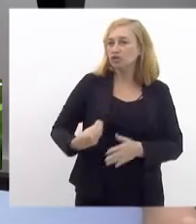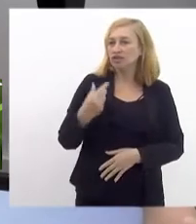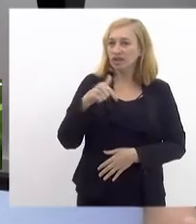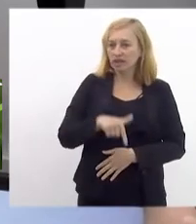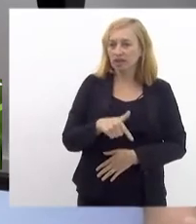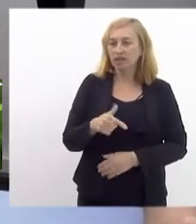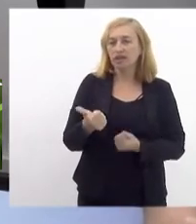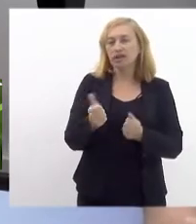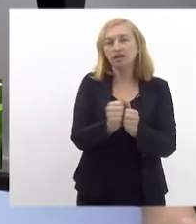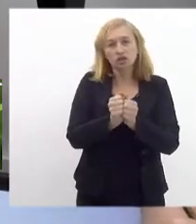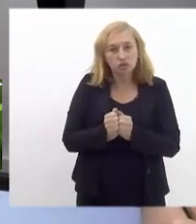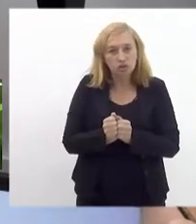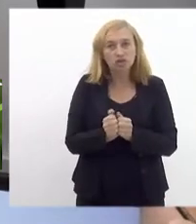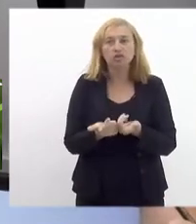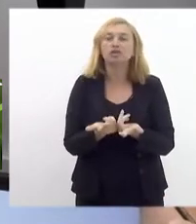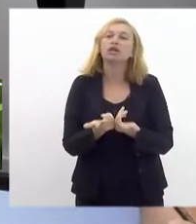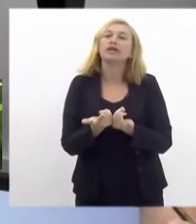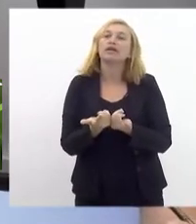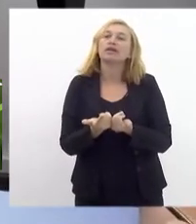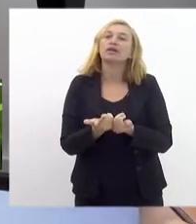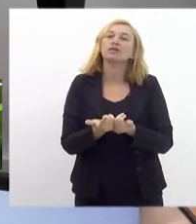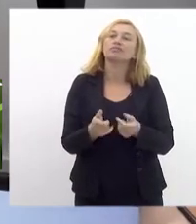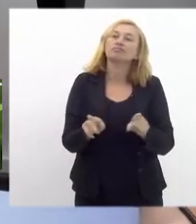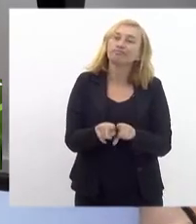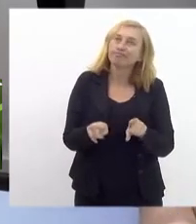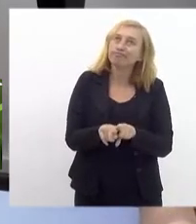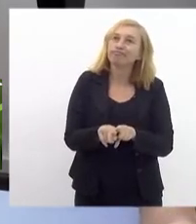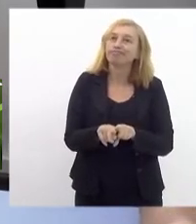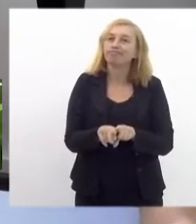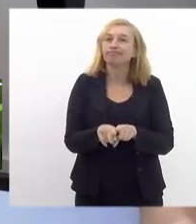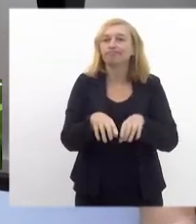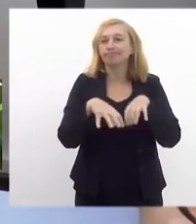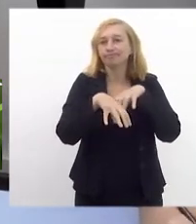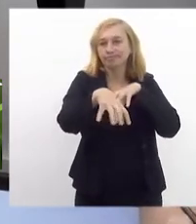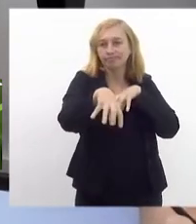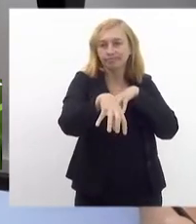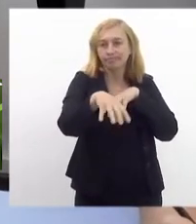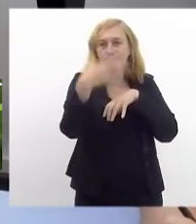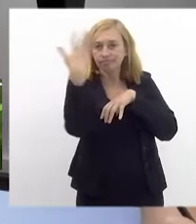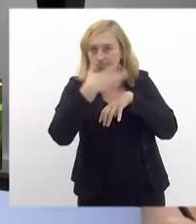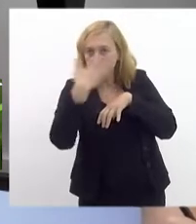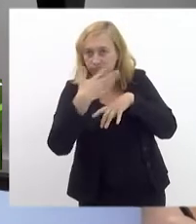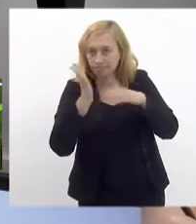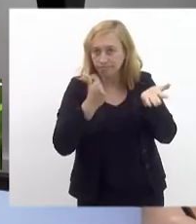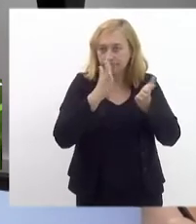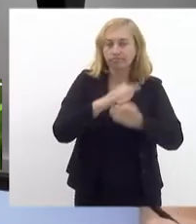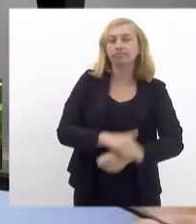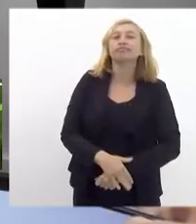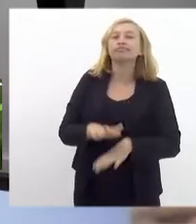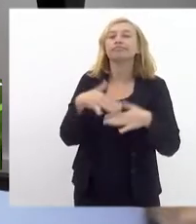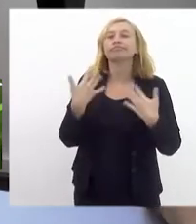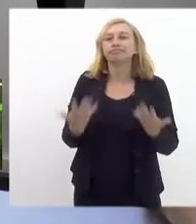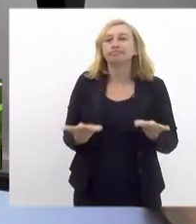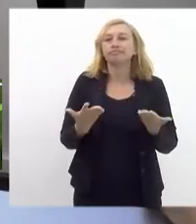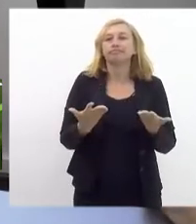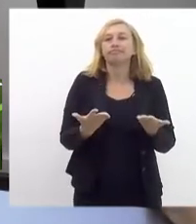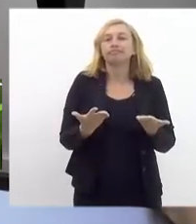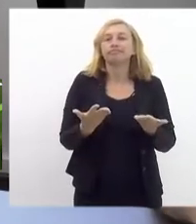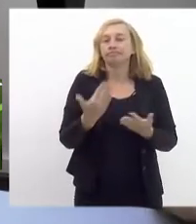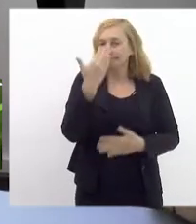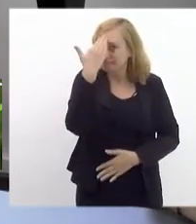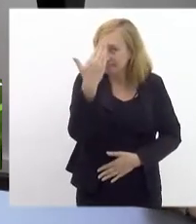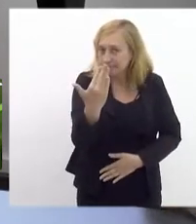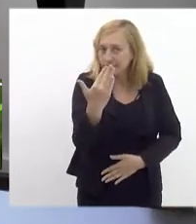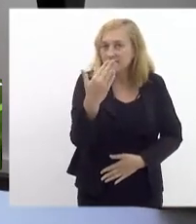nos ajudando aí, todos aqueles que estão aí também pela internet, que eu não estou visualizando agora. Então, agradecer também ao